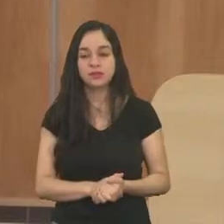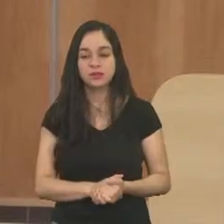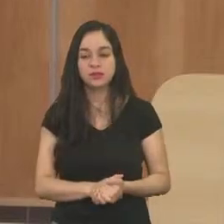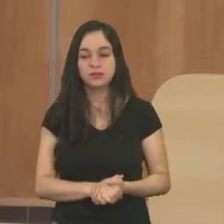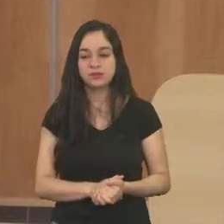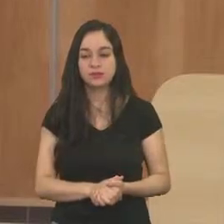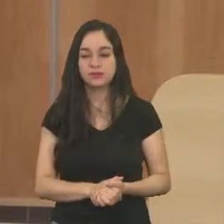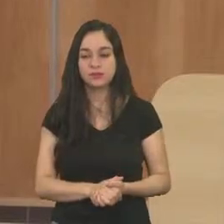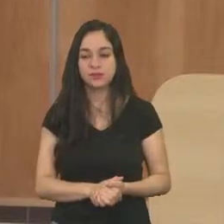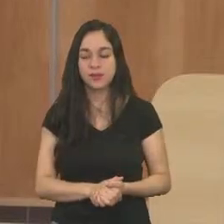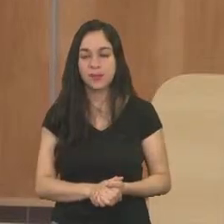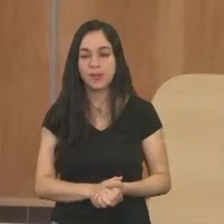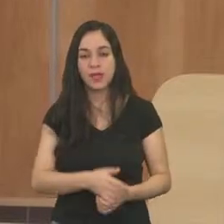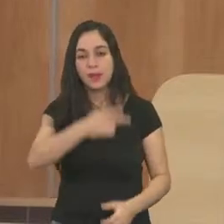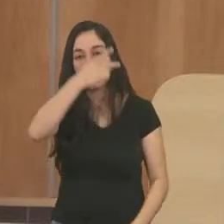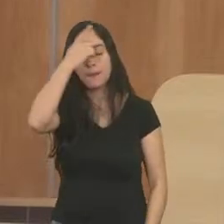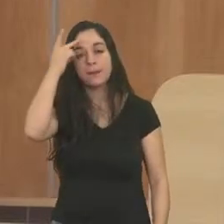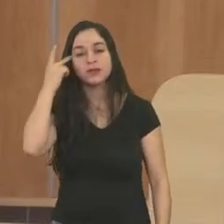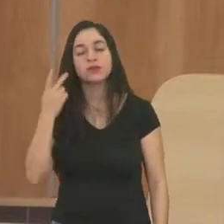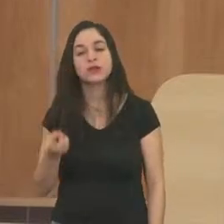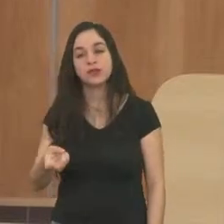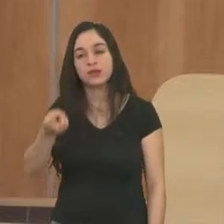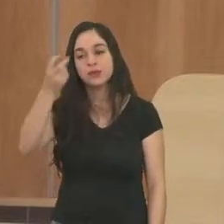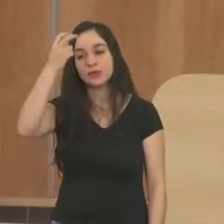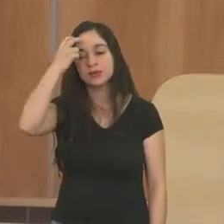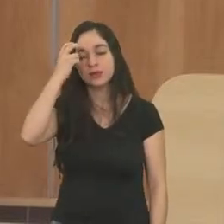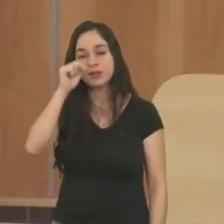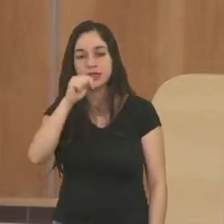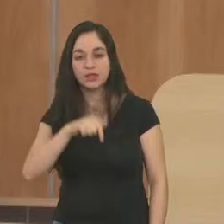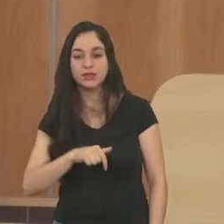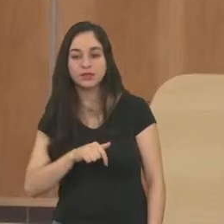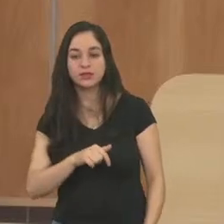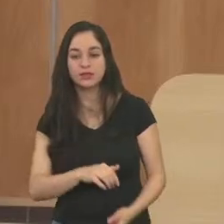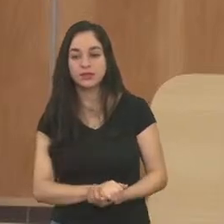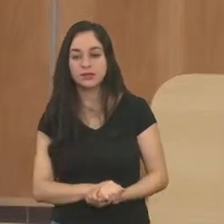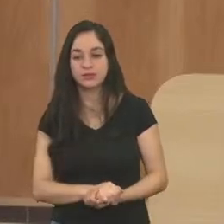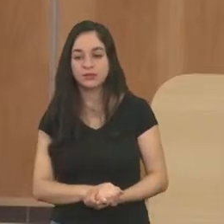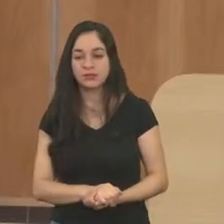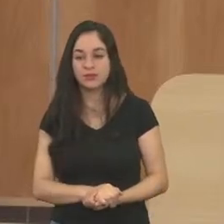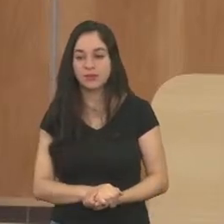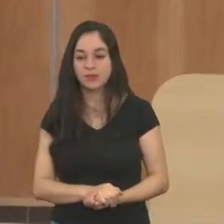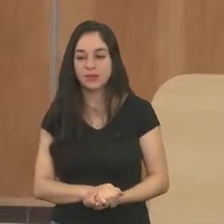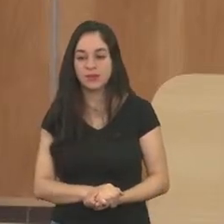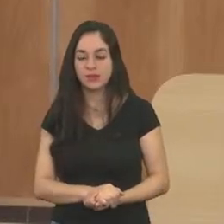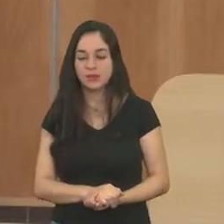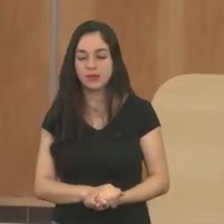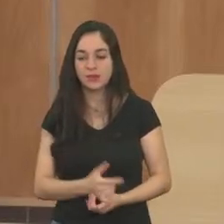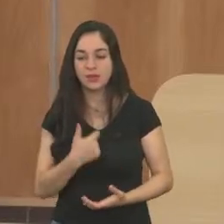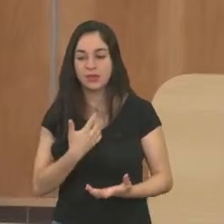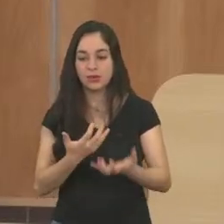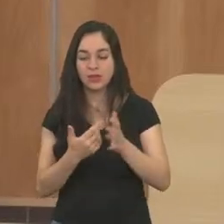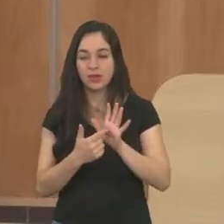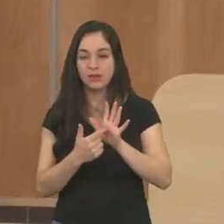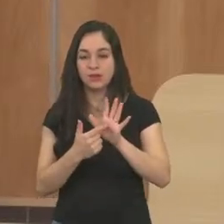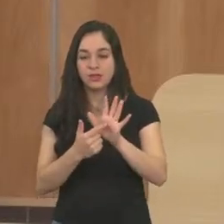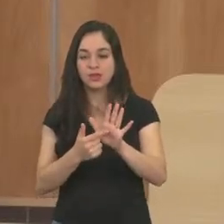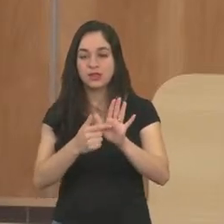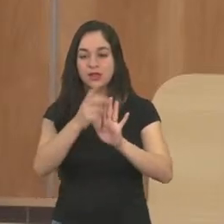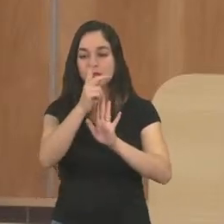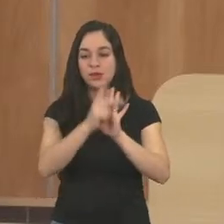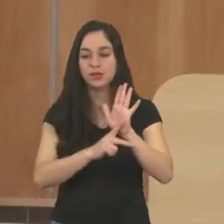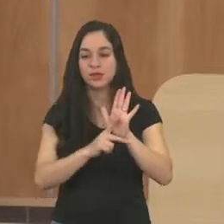aqui o pessoal da cultura que aqui está. Eu quero aqui apresentar um projeto de nossa